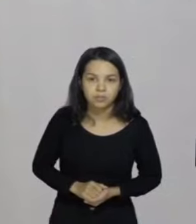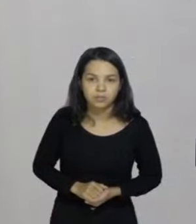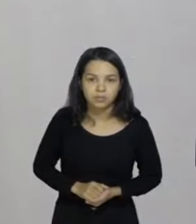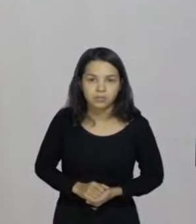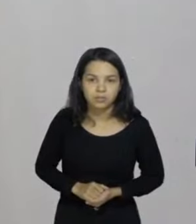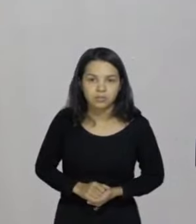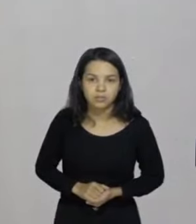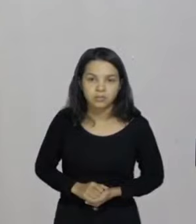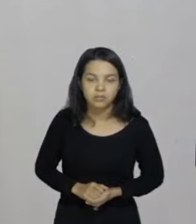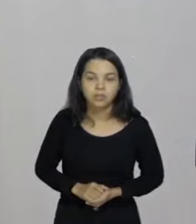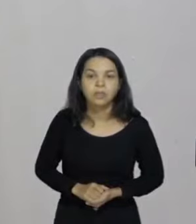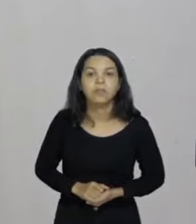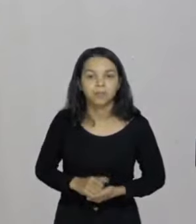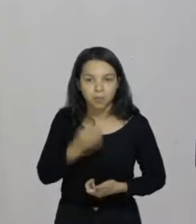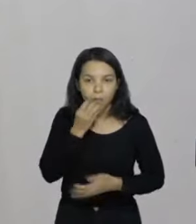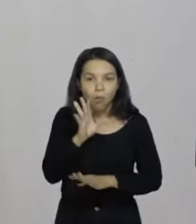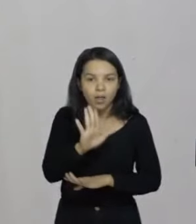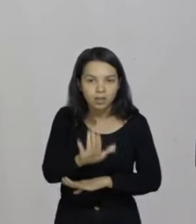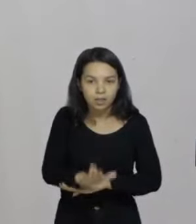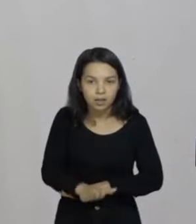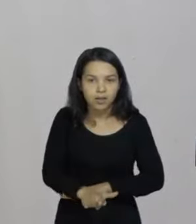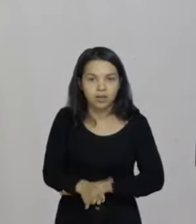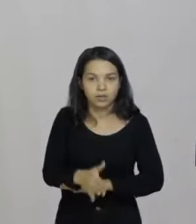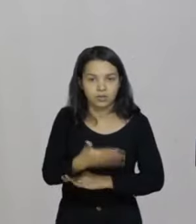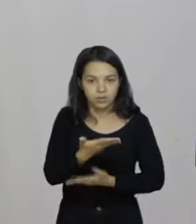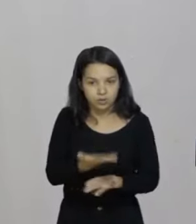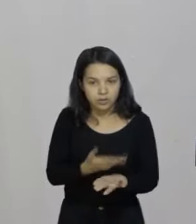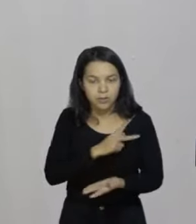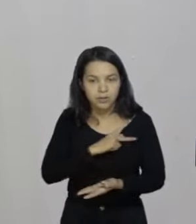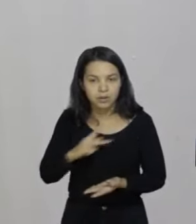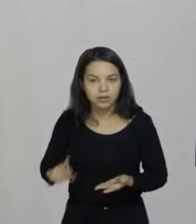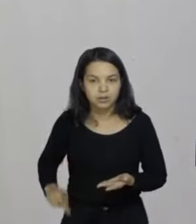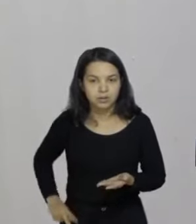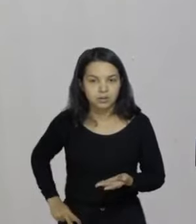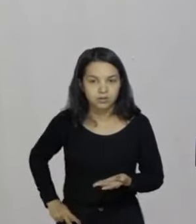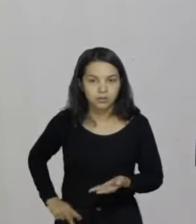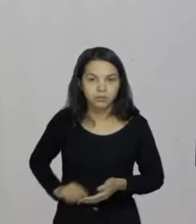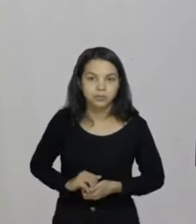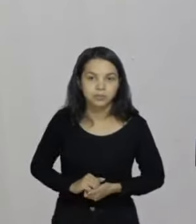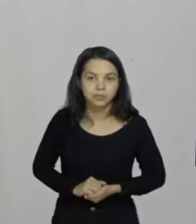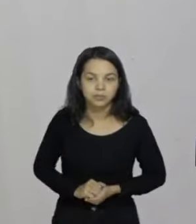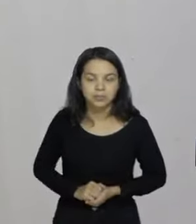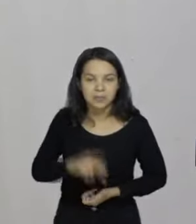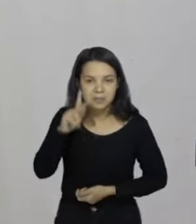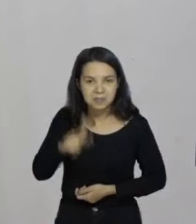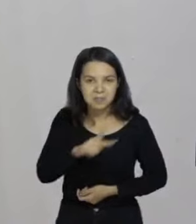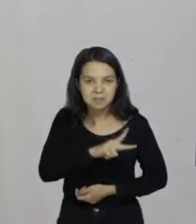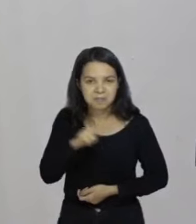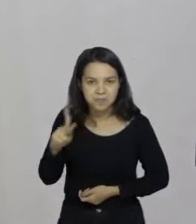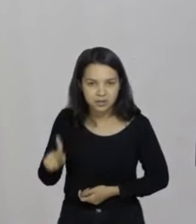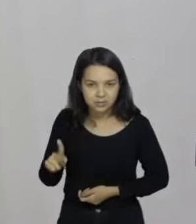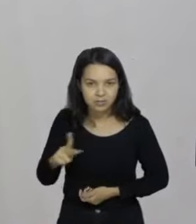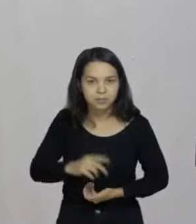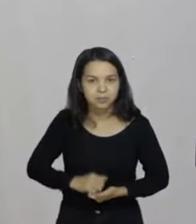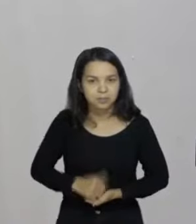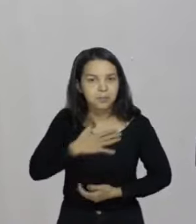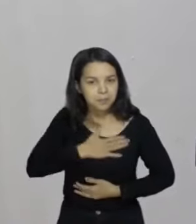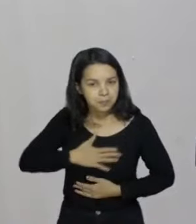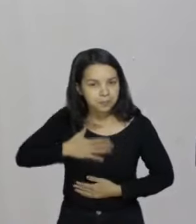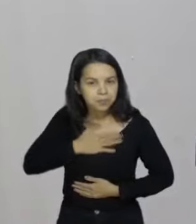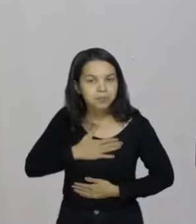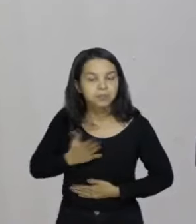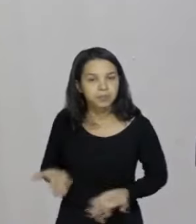Boa tarde senhor presidente Padre Pedro prazer imenso tá